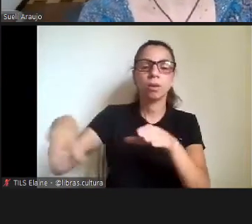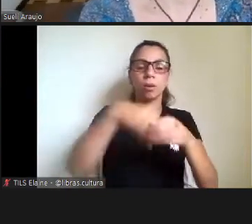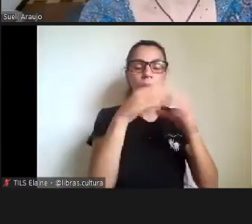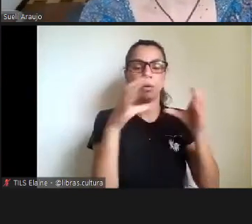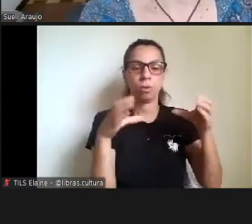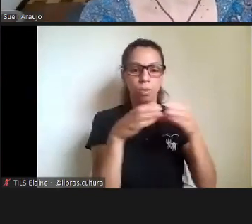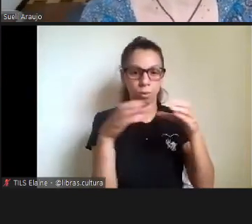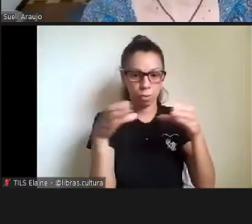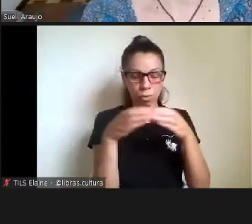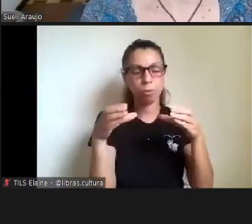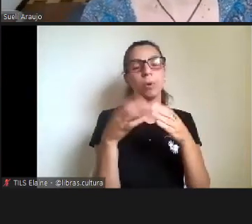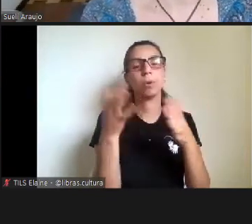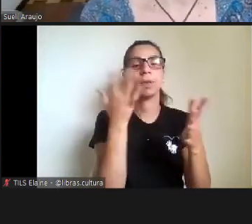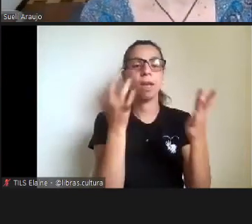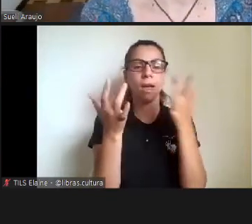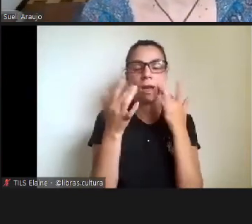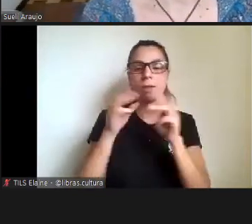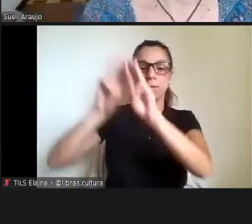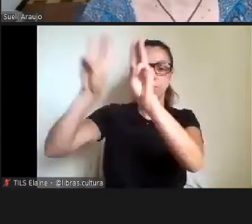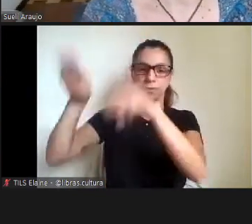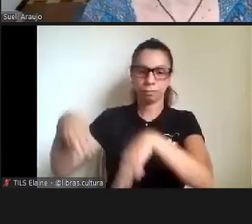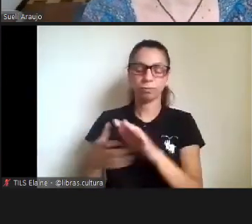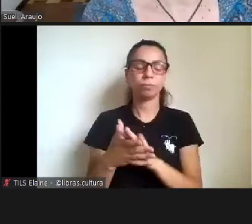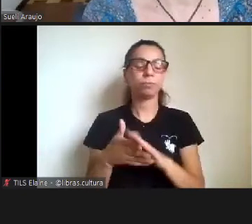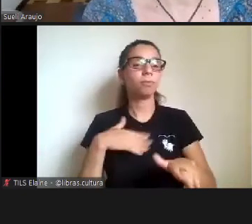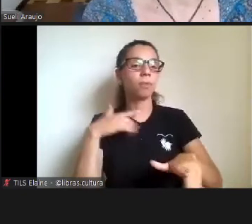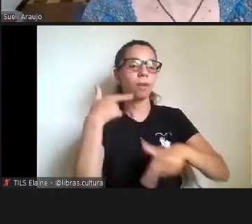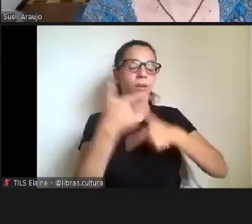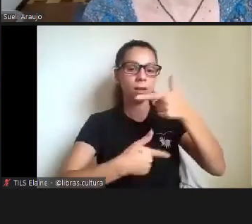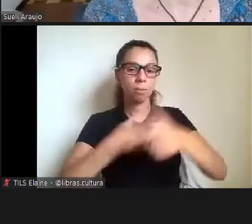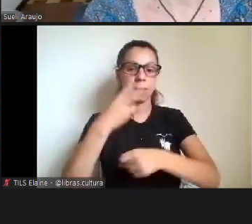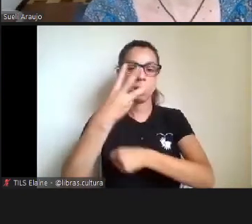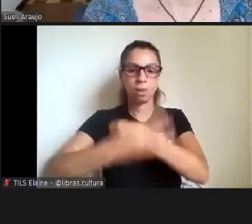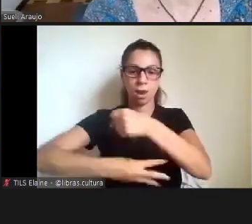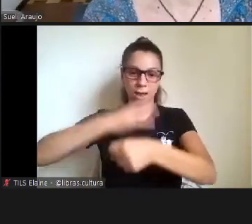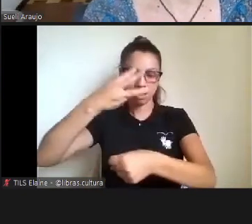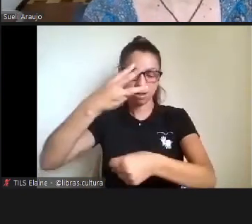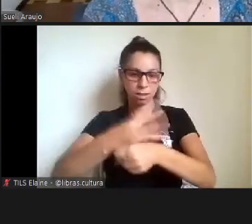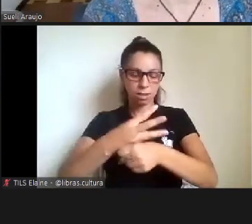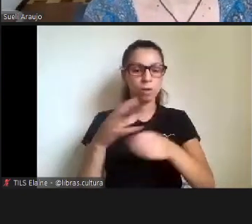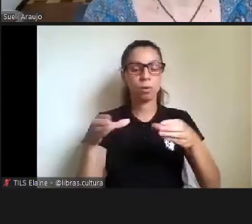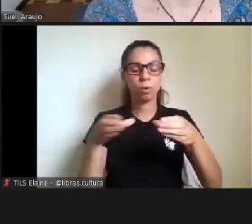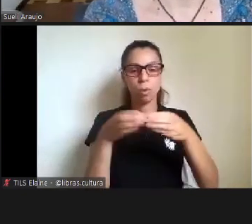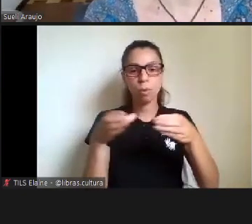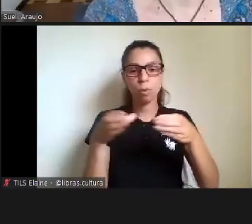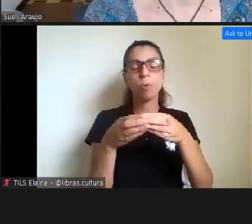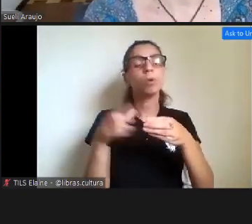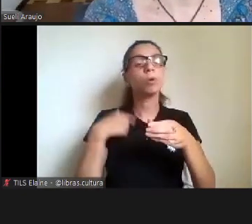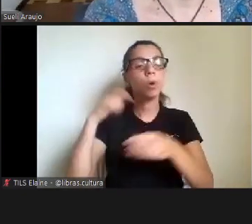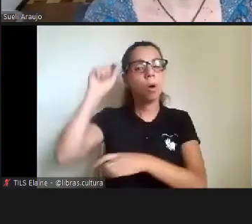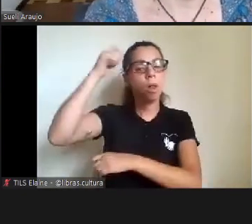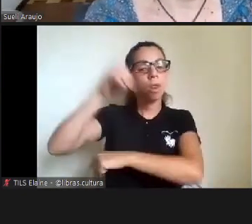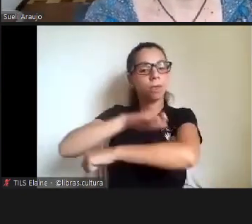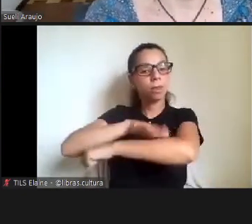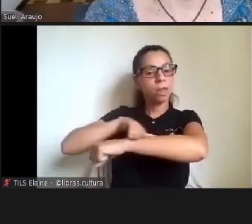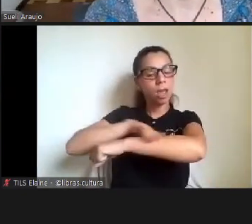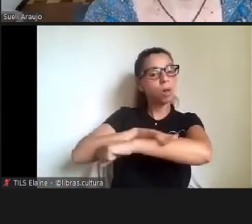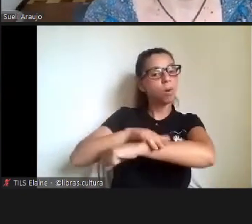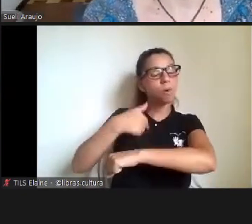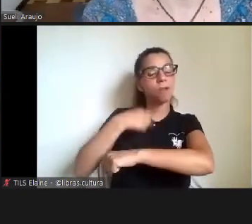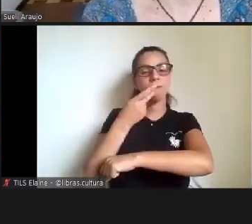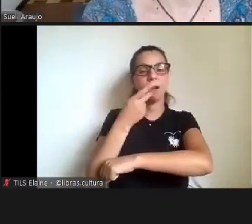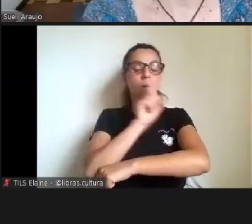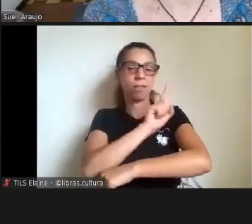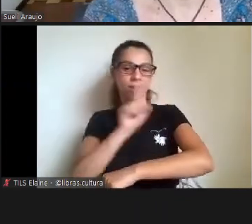Teatro da UFPR. Atuou por 3 anos no coletivo Negro Não Nego, atualmente cria junto à Xordata, a Companhia de